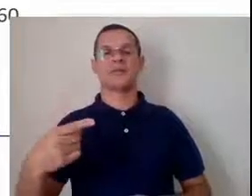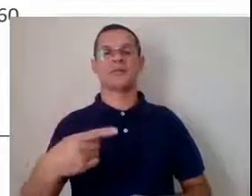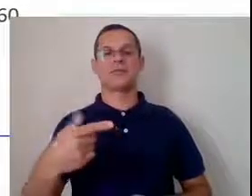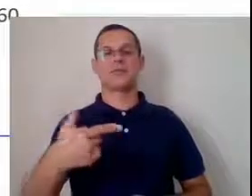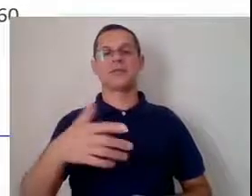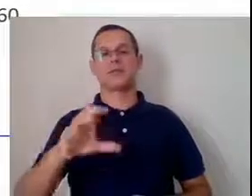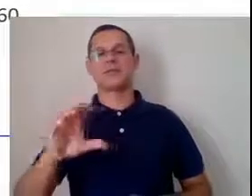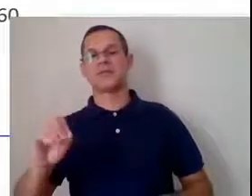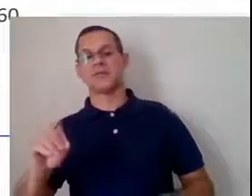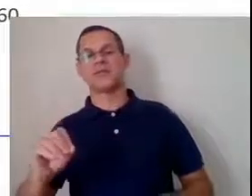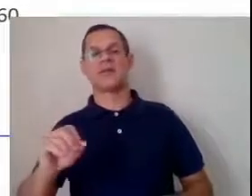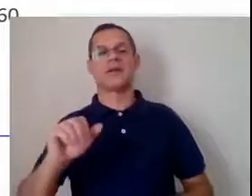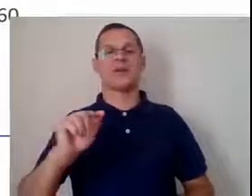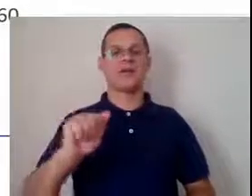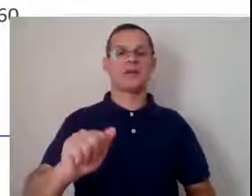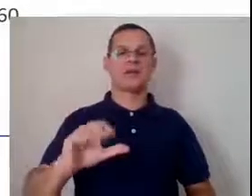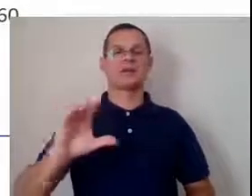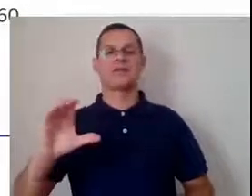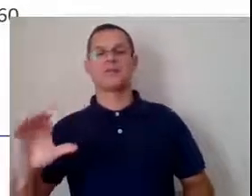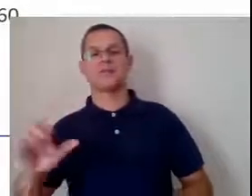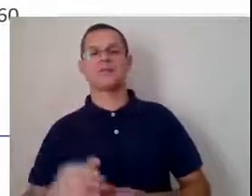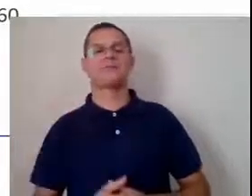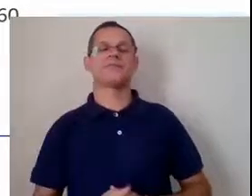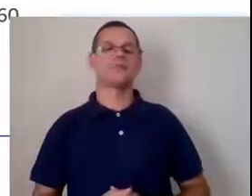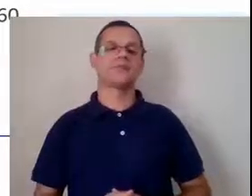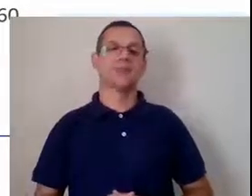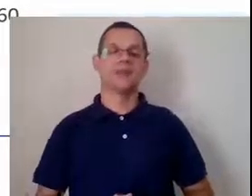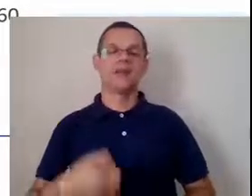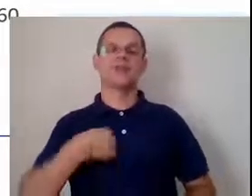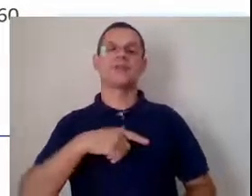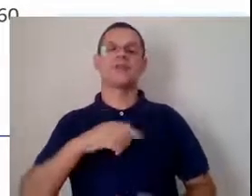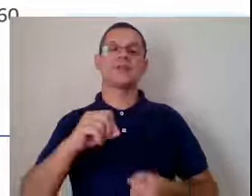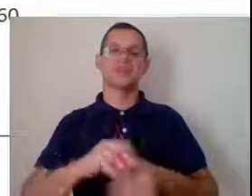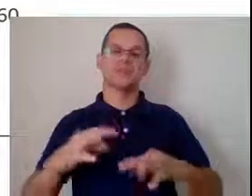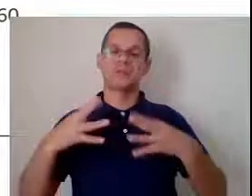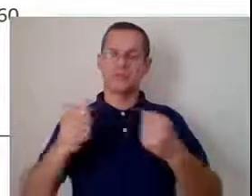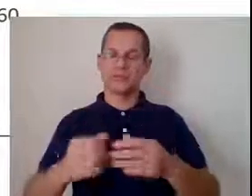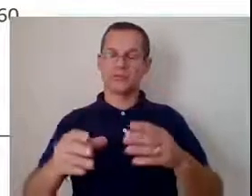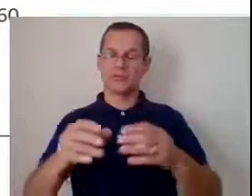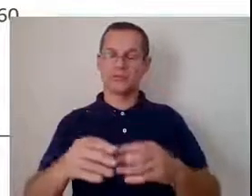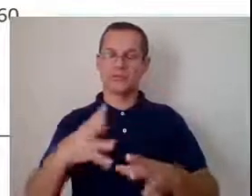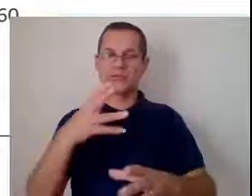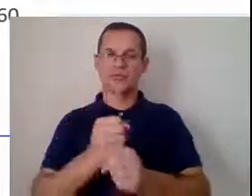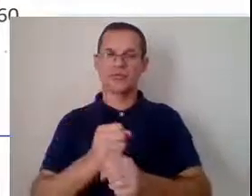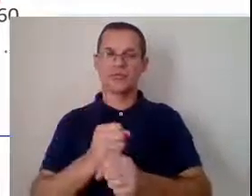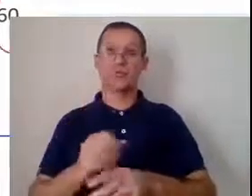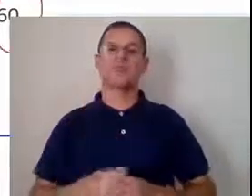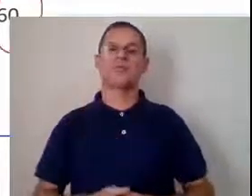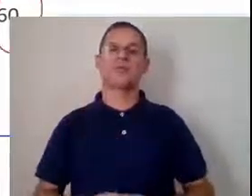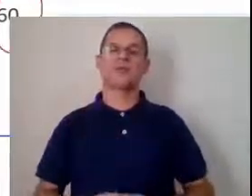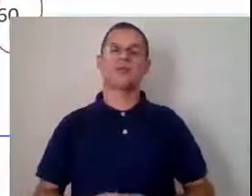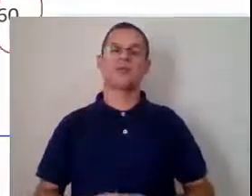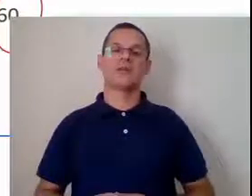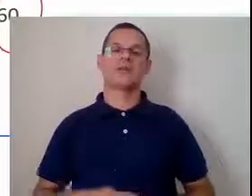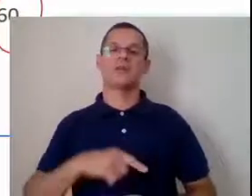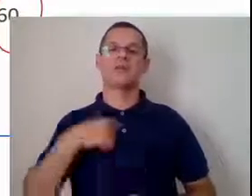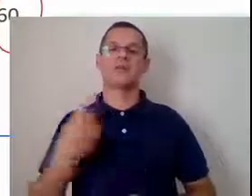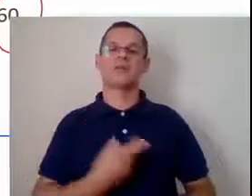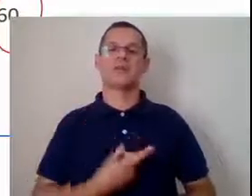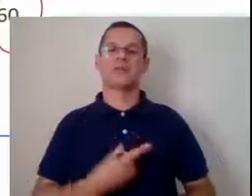20 pertencentes a A e C. Então, eu tenho que fazer todas as relações possíveis. Isso aqui nos